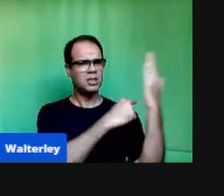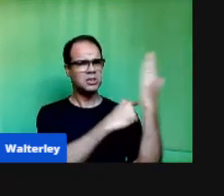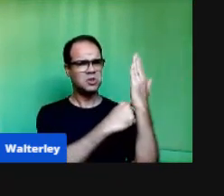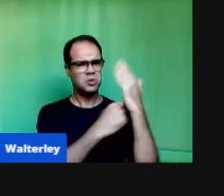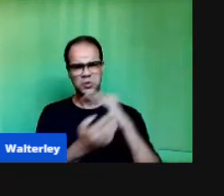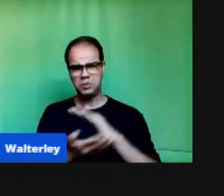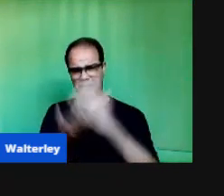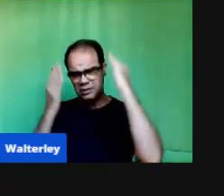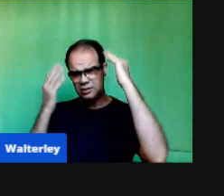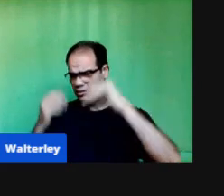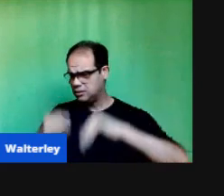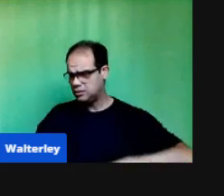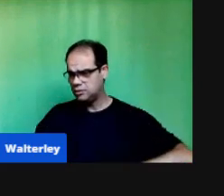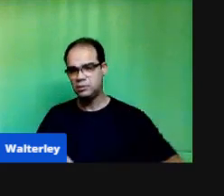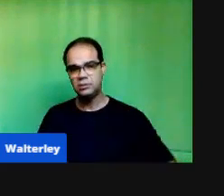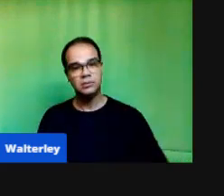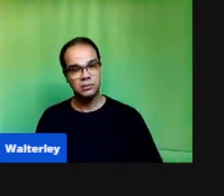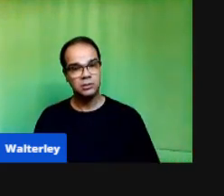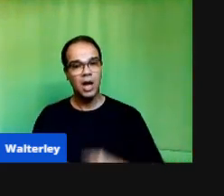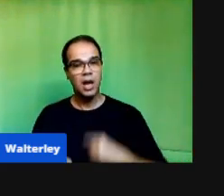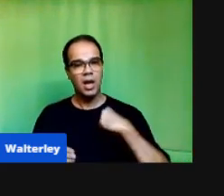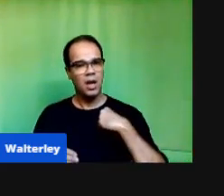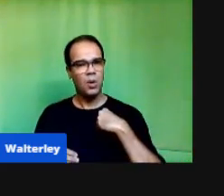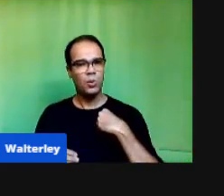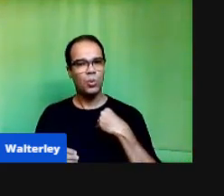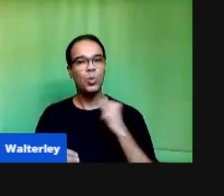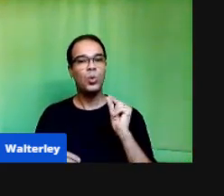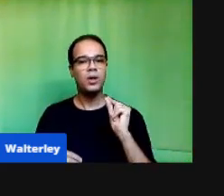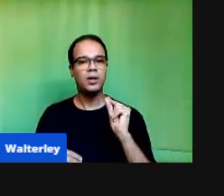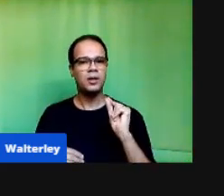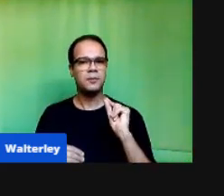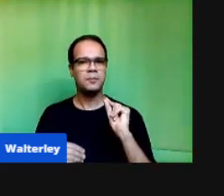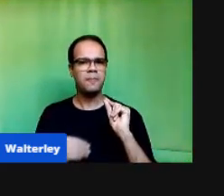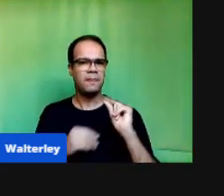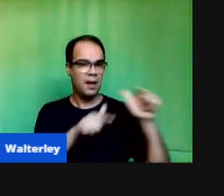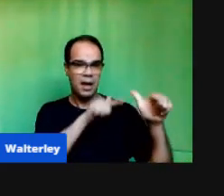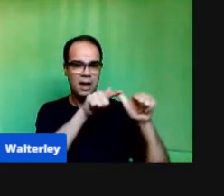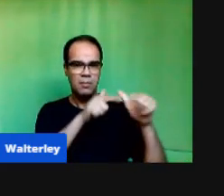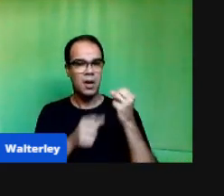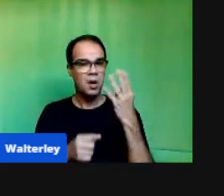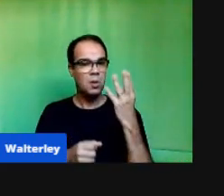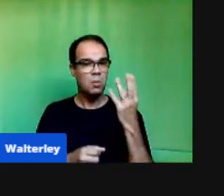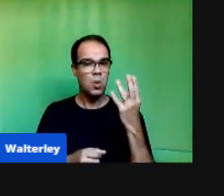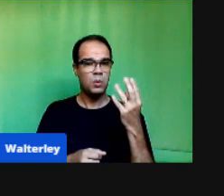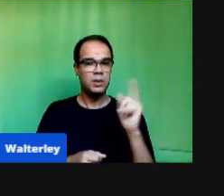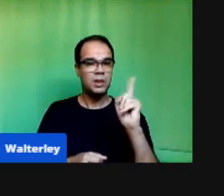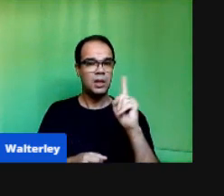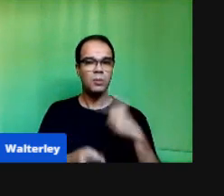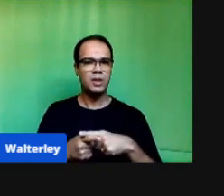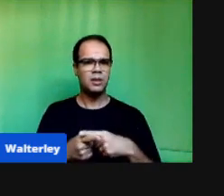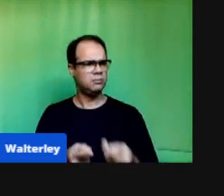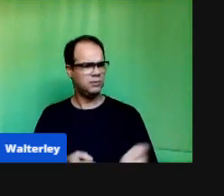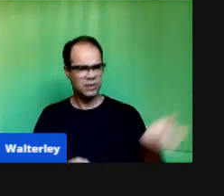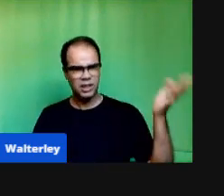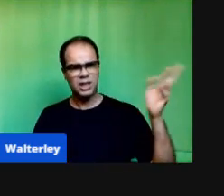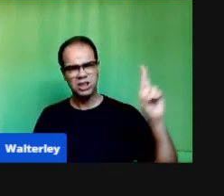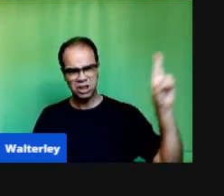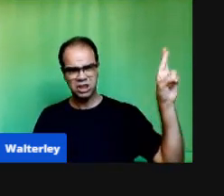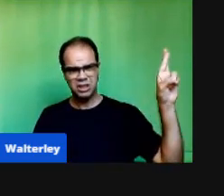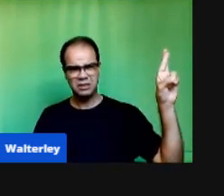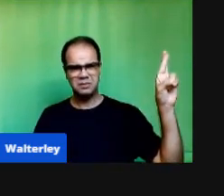a oportunidade de estudar em uma boa faculdade, né? Eu não estou recebendo uma promoção porque o meu chefe, acho que ele não gosta de